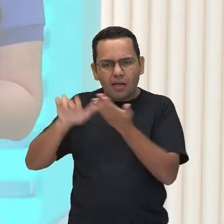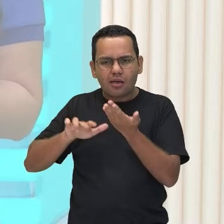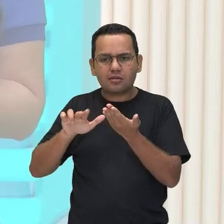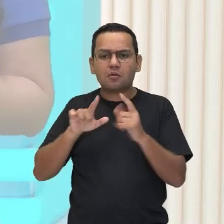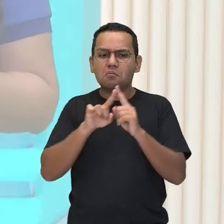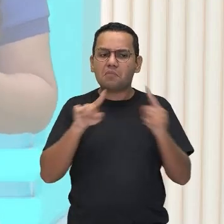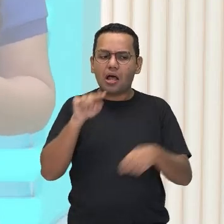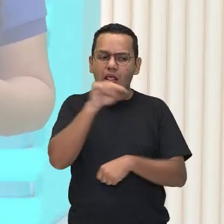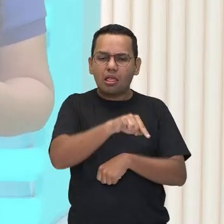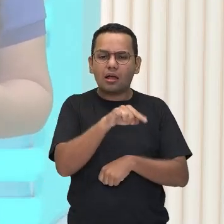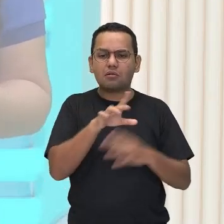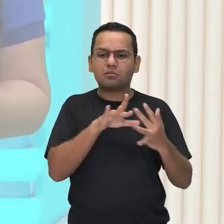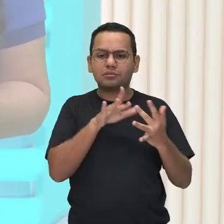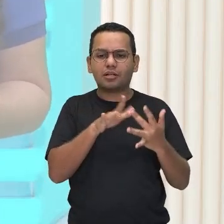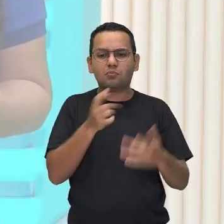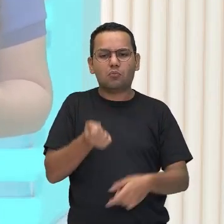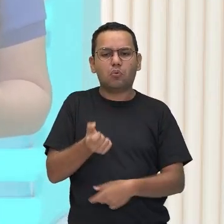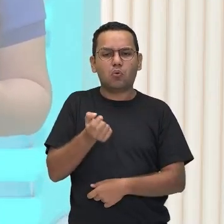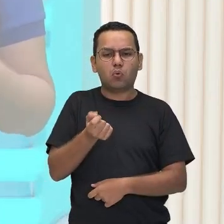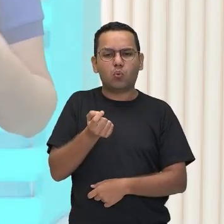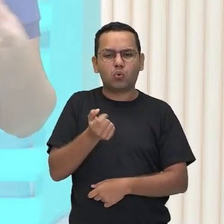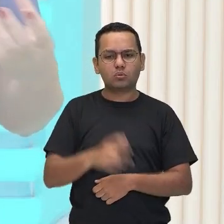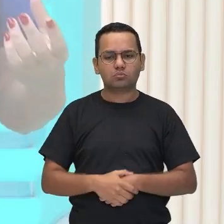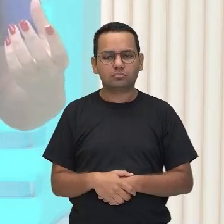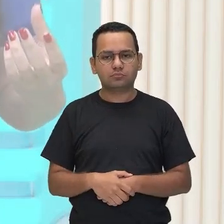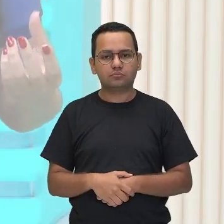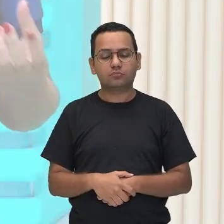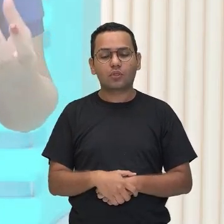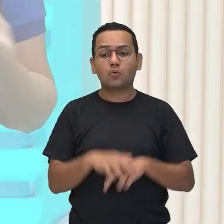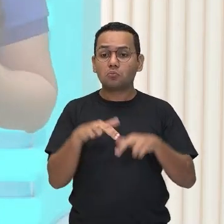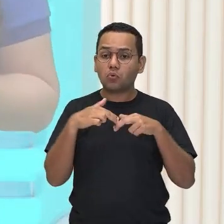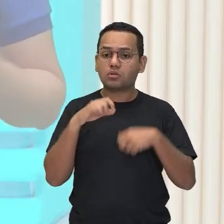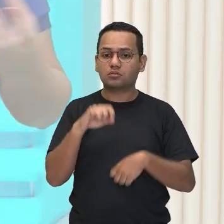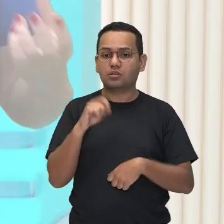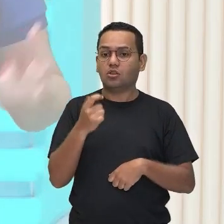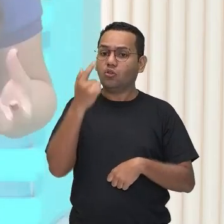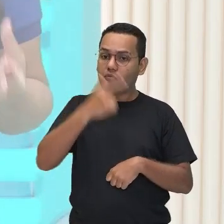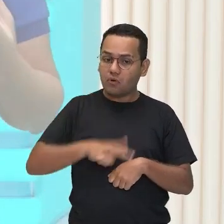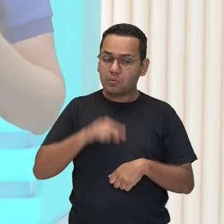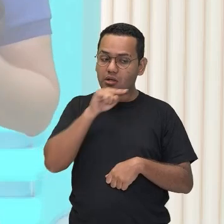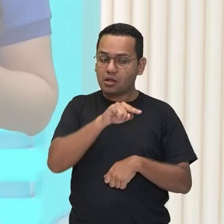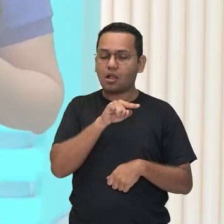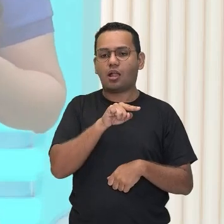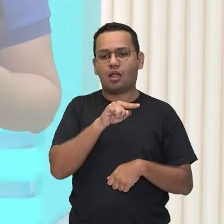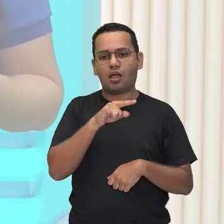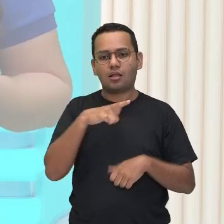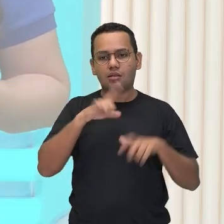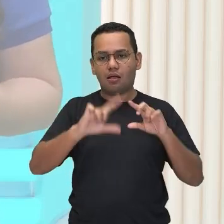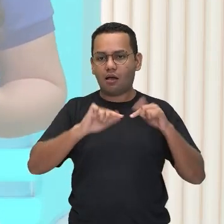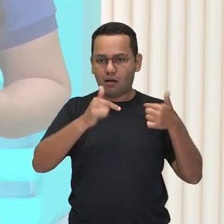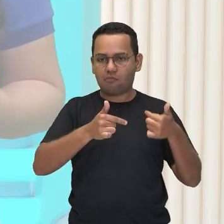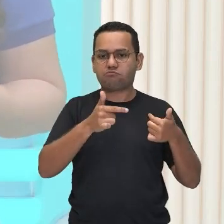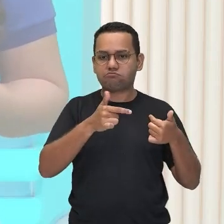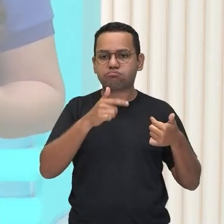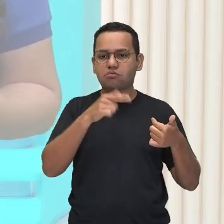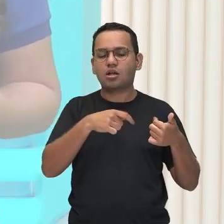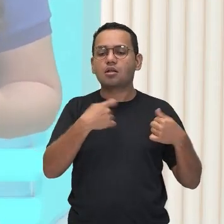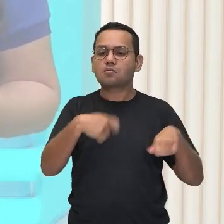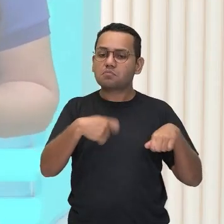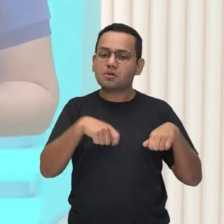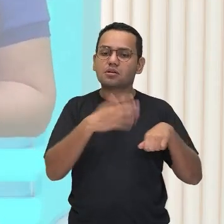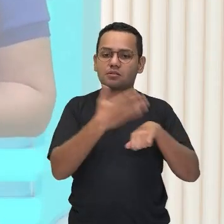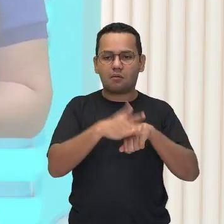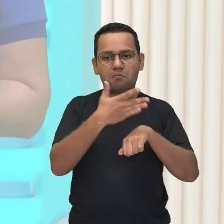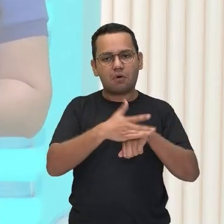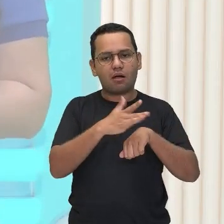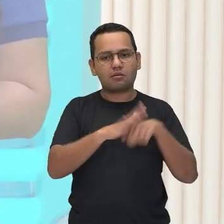mais escasso então Para retomar esse contato nada eh como unir uma atividade né de de prática de Aventura justamente